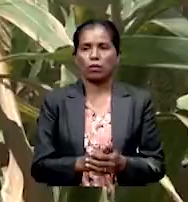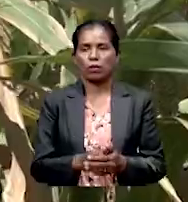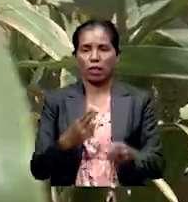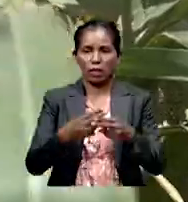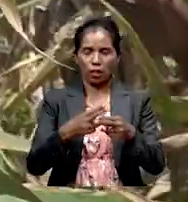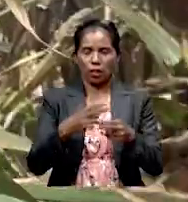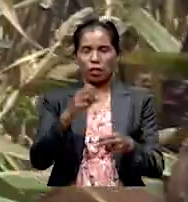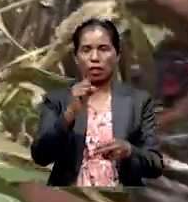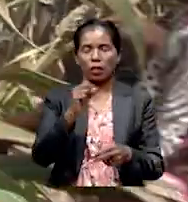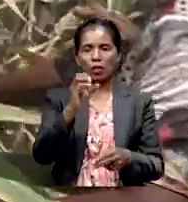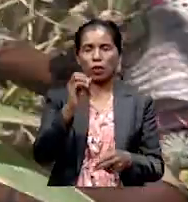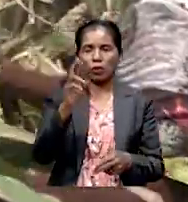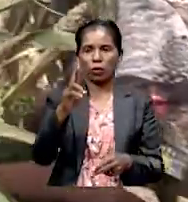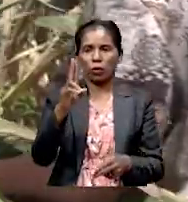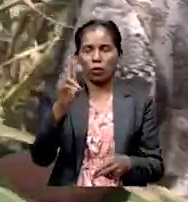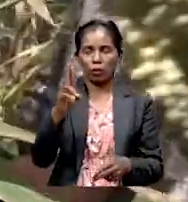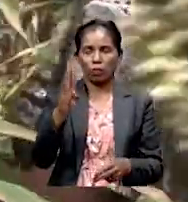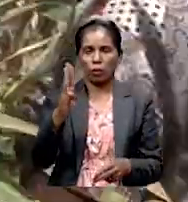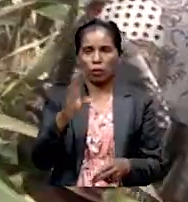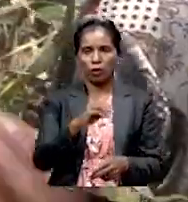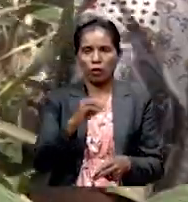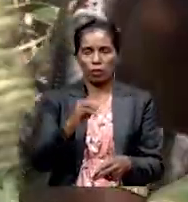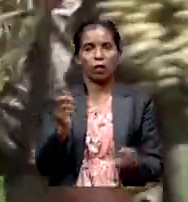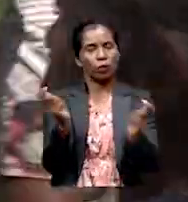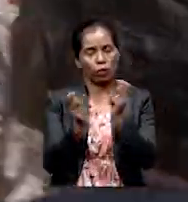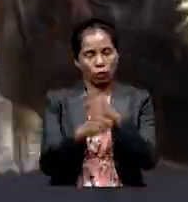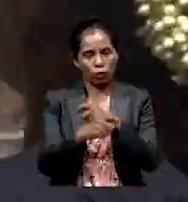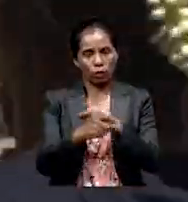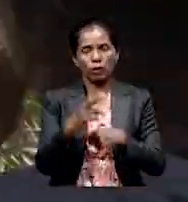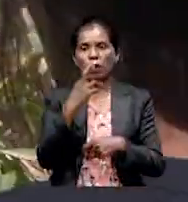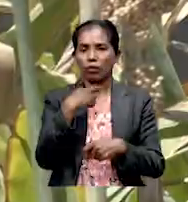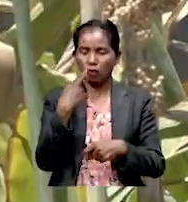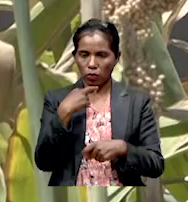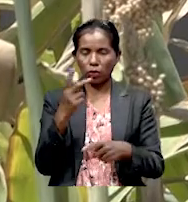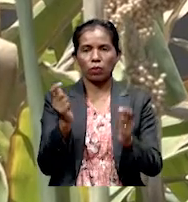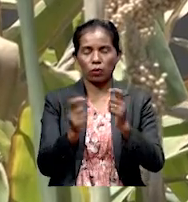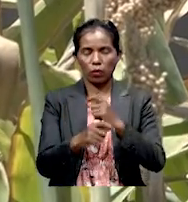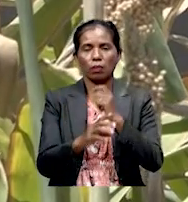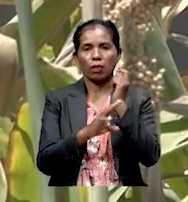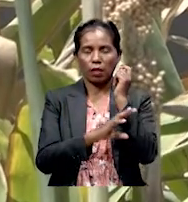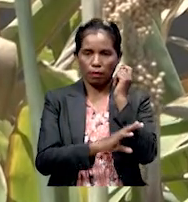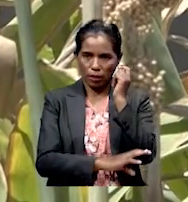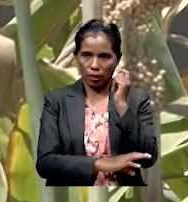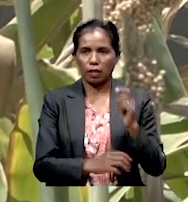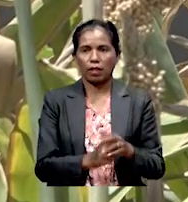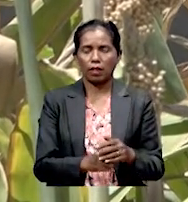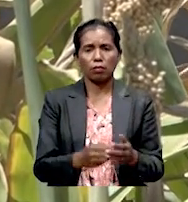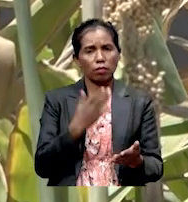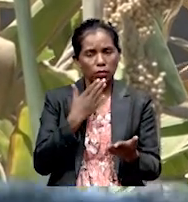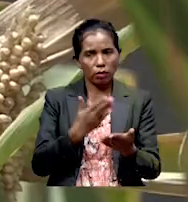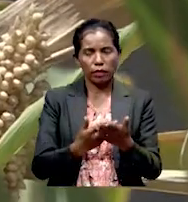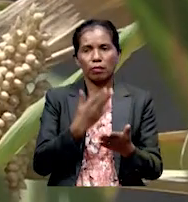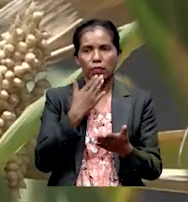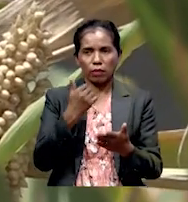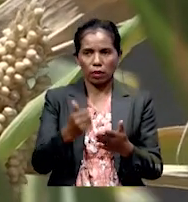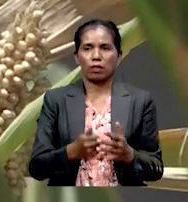bele substitui fos, hare, não mos batar. Nia qualidade né, dia que teve estampa, o sorgo né, teve